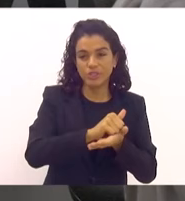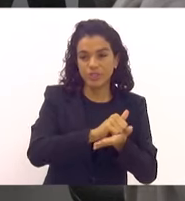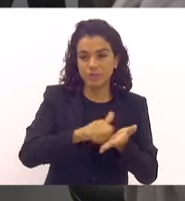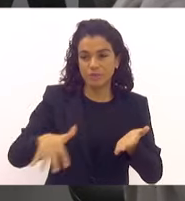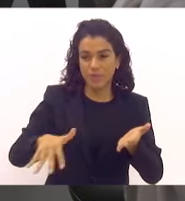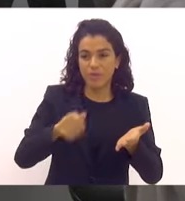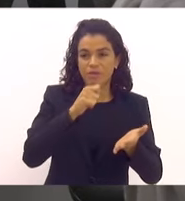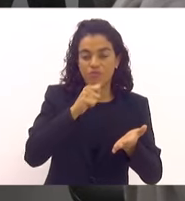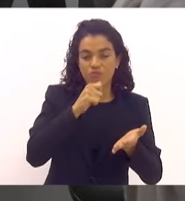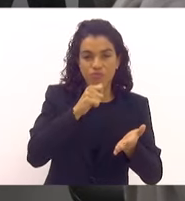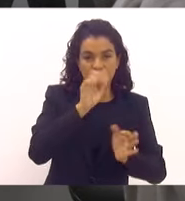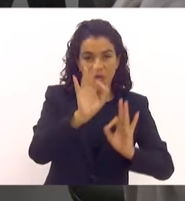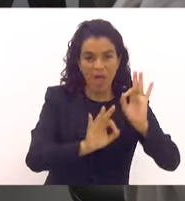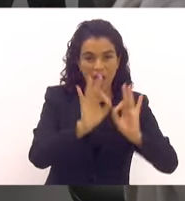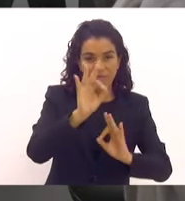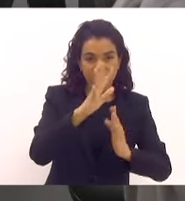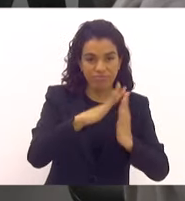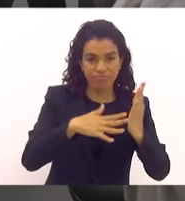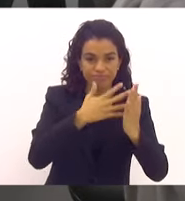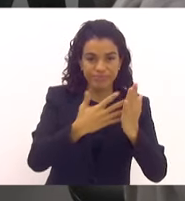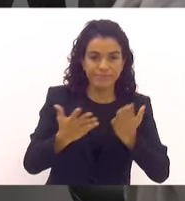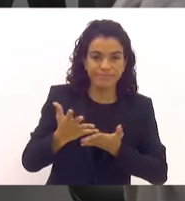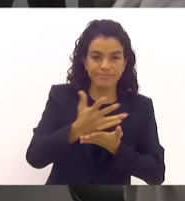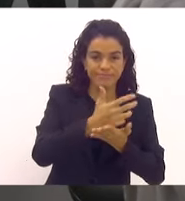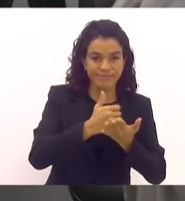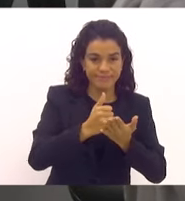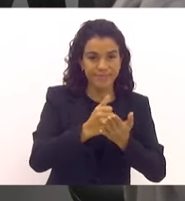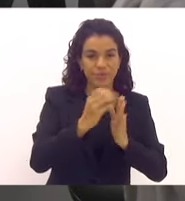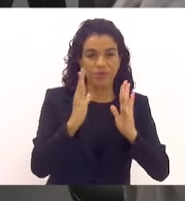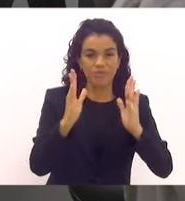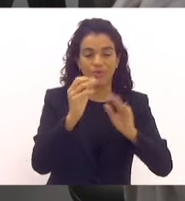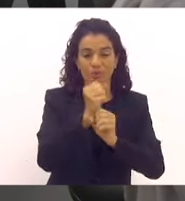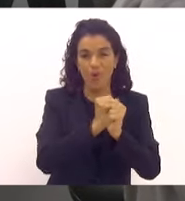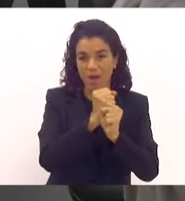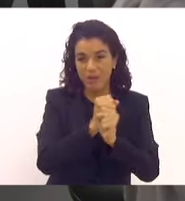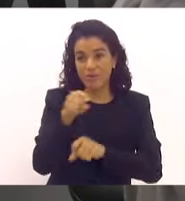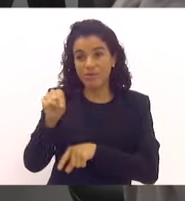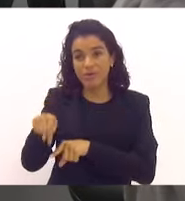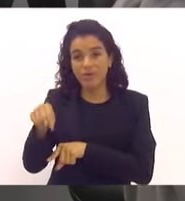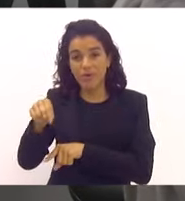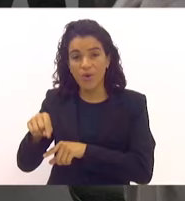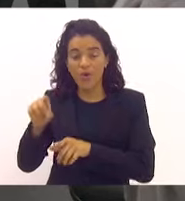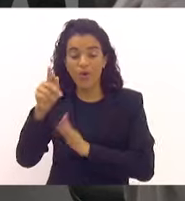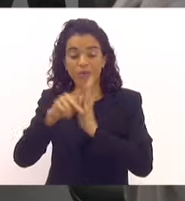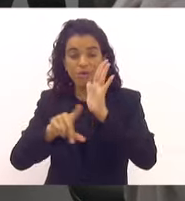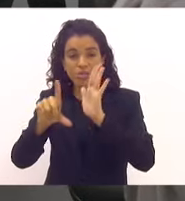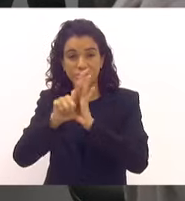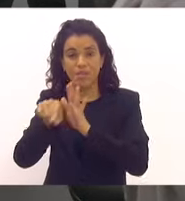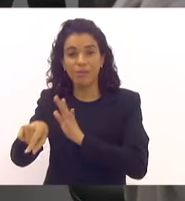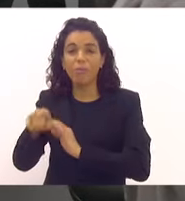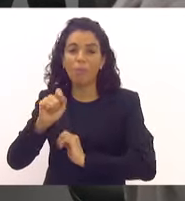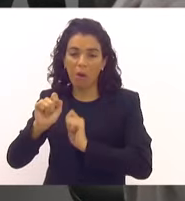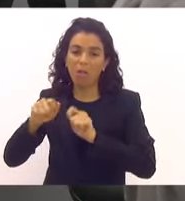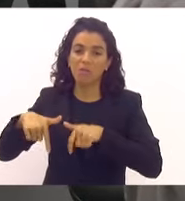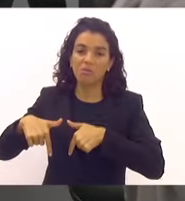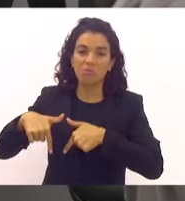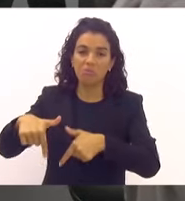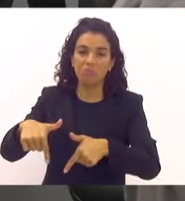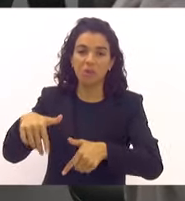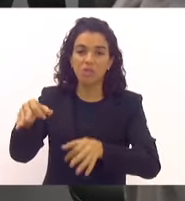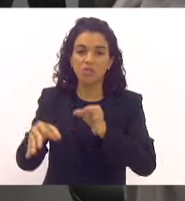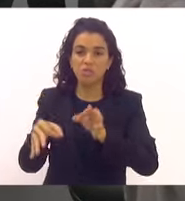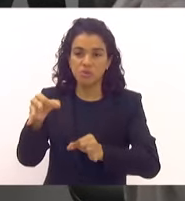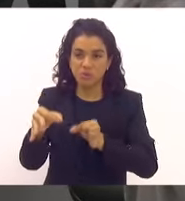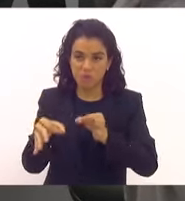estava prevista em nenhum outro instrumento, o projeto autorizativo ele pode ter uma efetividade